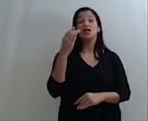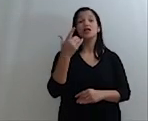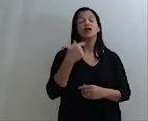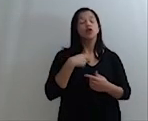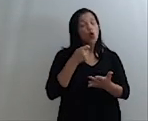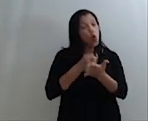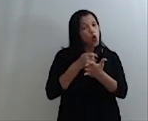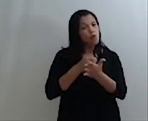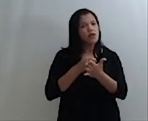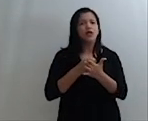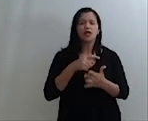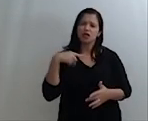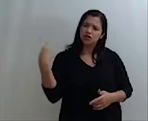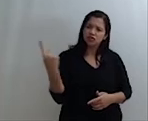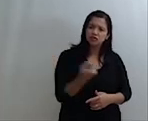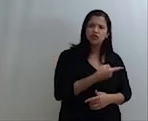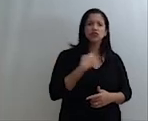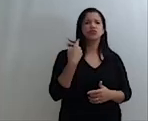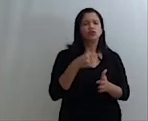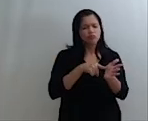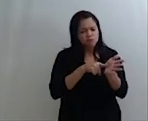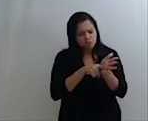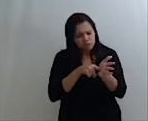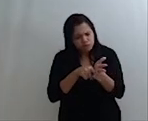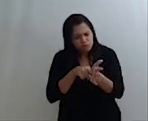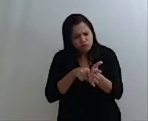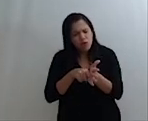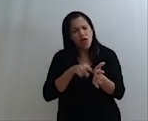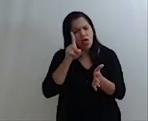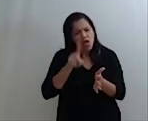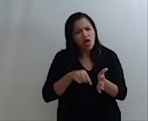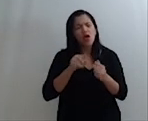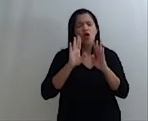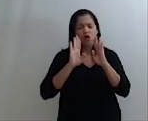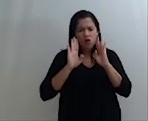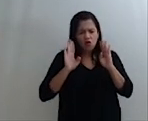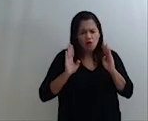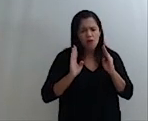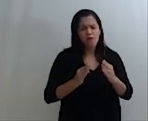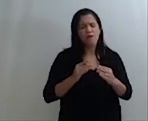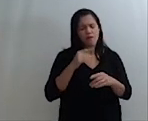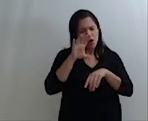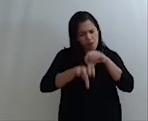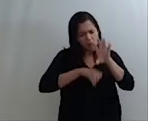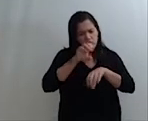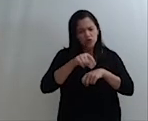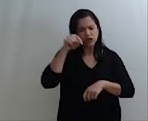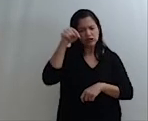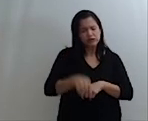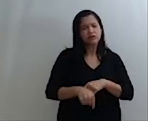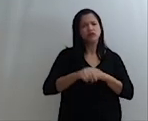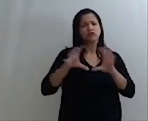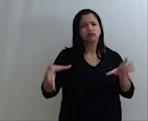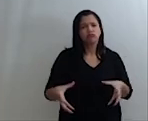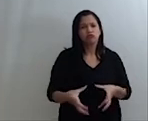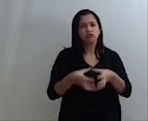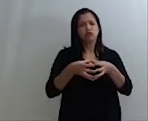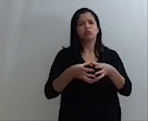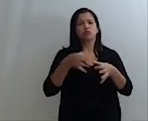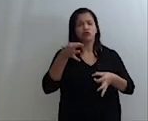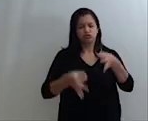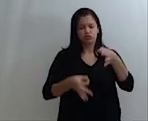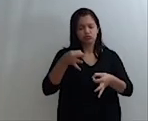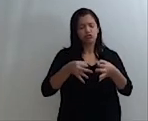e essa é a missão relevants Sima desempenhada por essa Augusta corte de justiça que é de fazer uma releitura